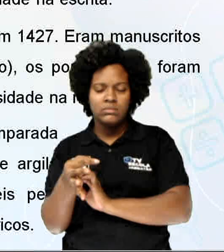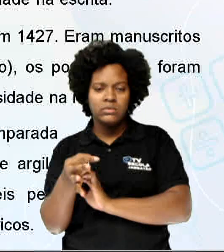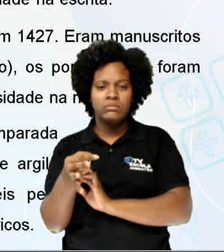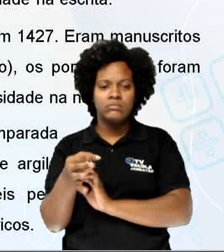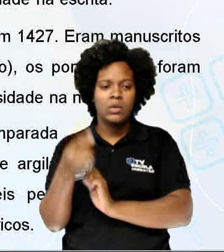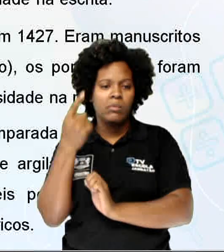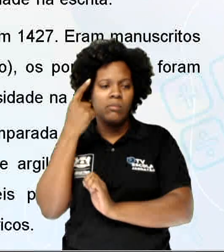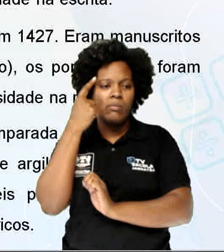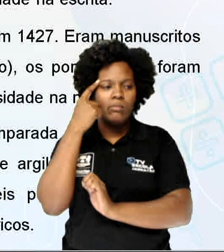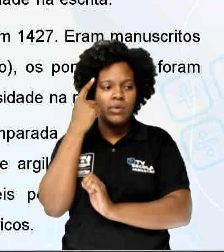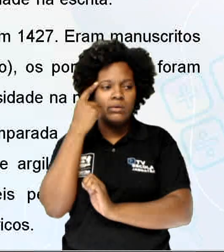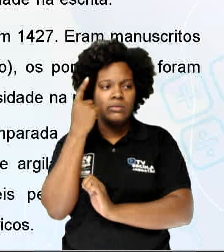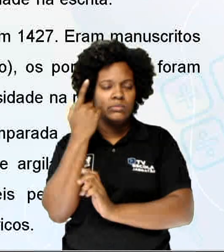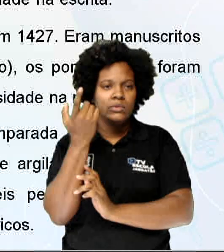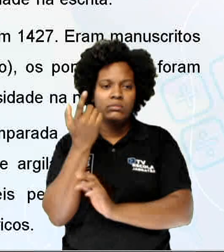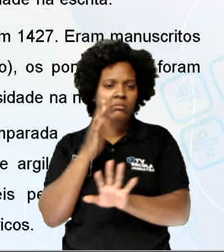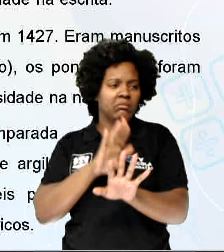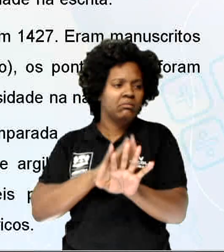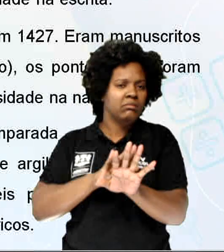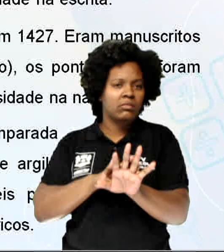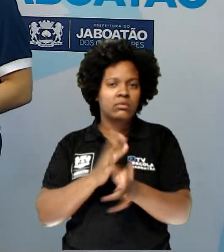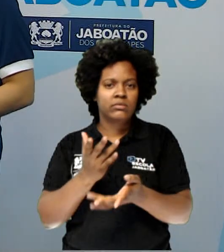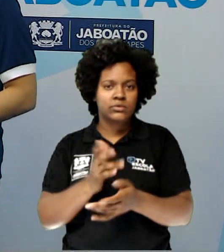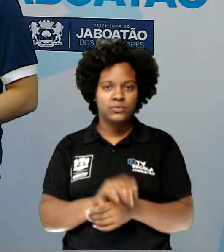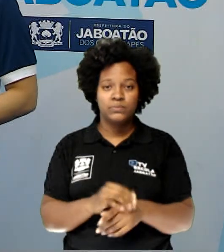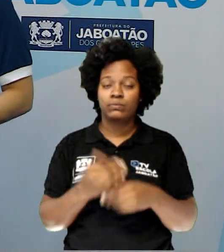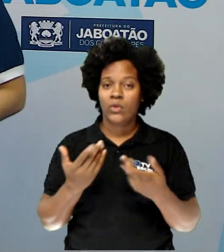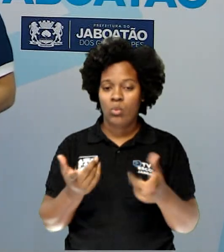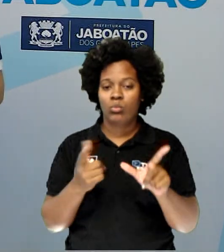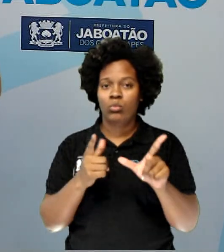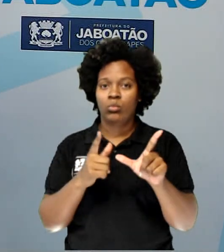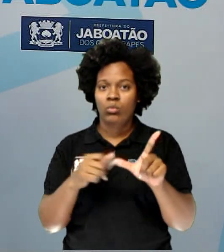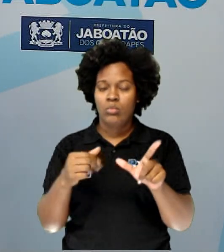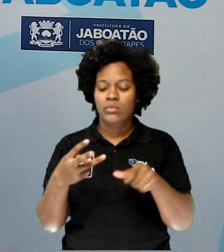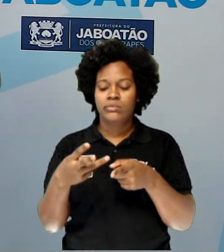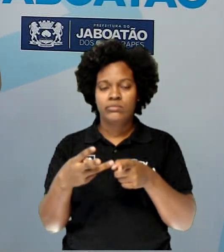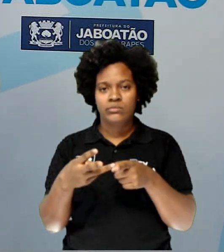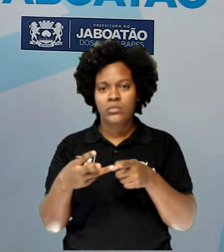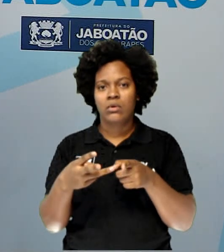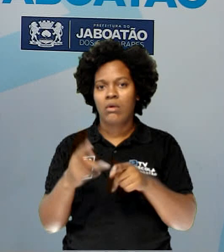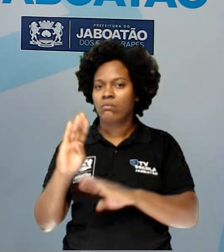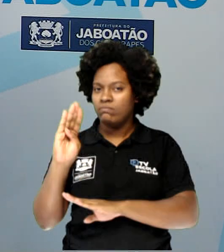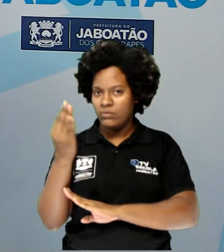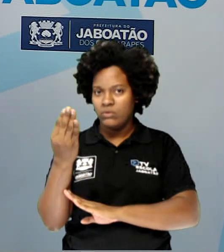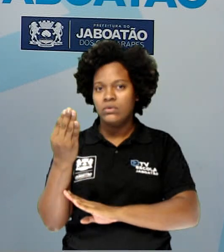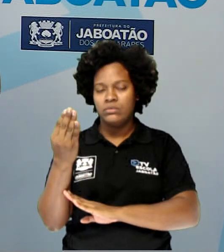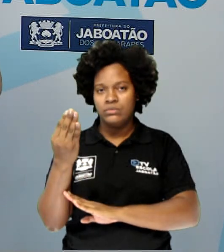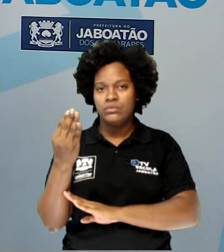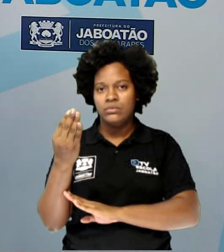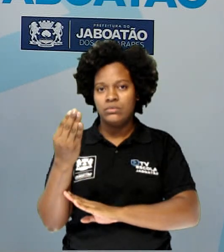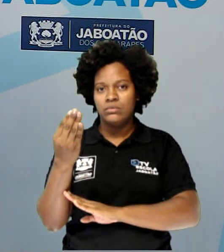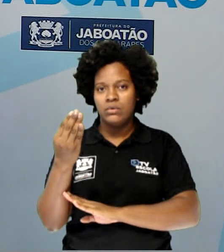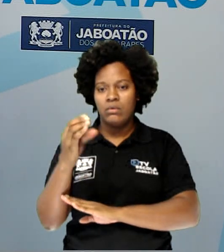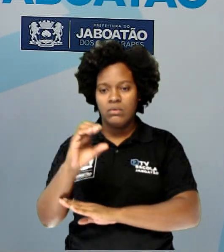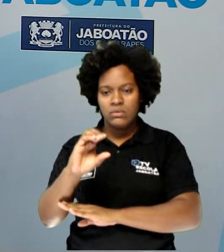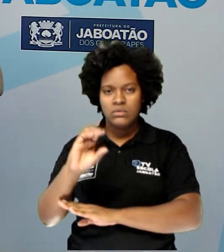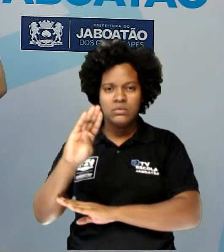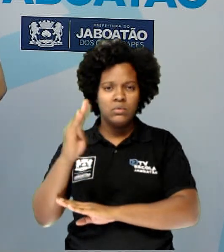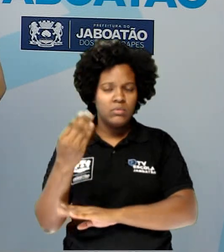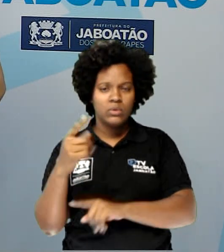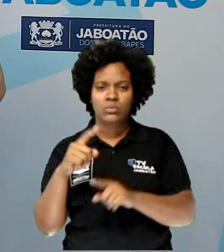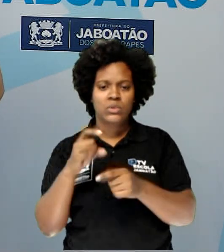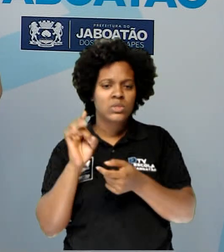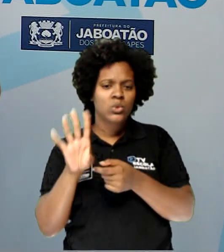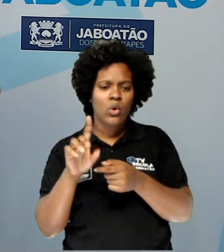de pensamentos metafóricos. Bom, pessoal, esse item 3, sem sombra de dúvidas, é falso. E não é só porque eu já revelei